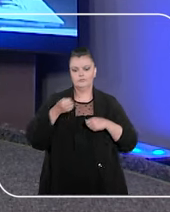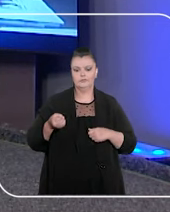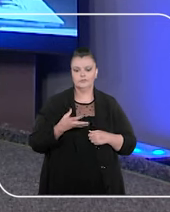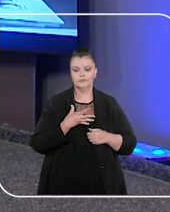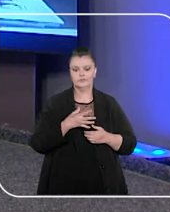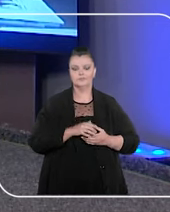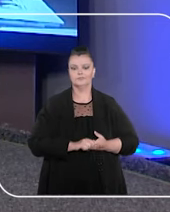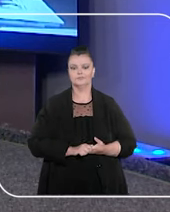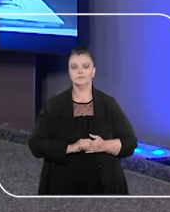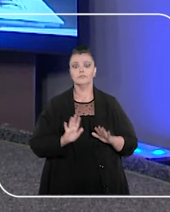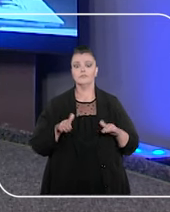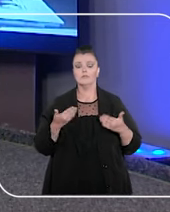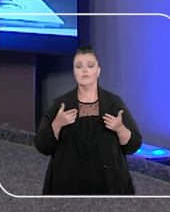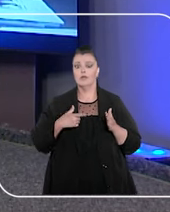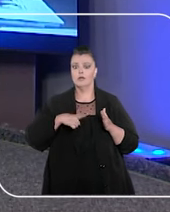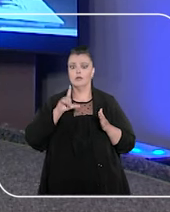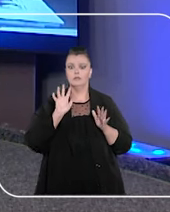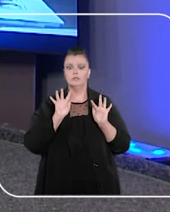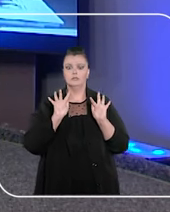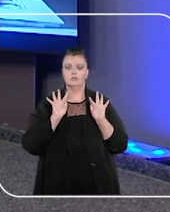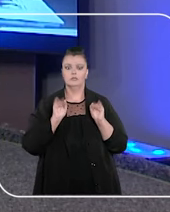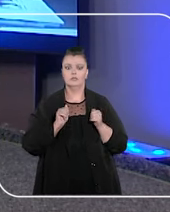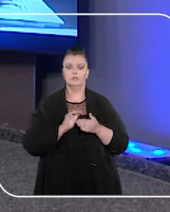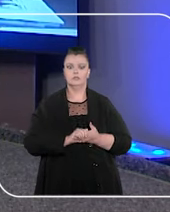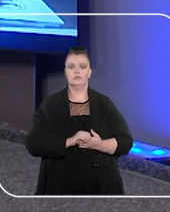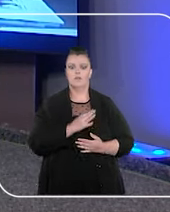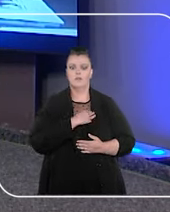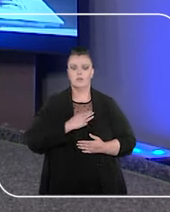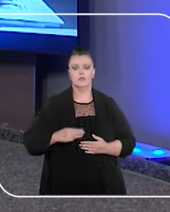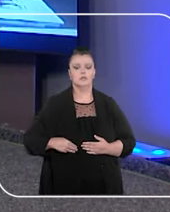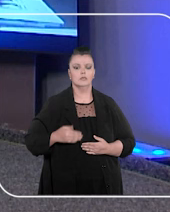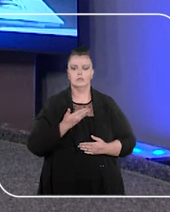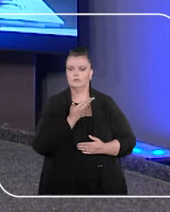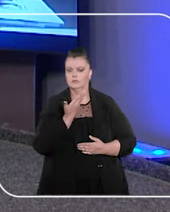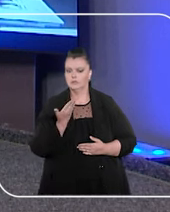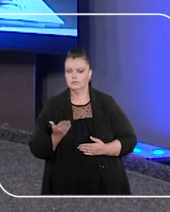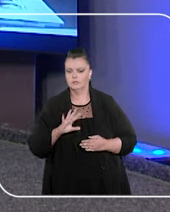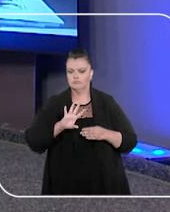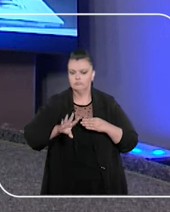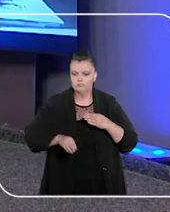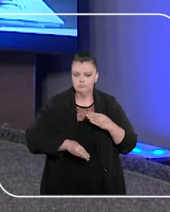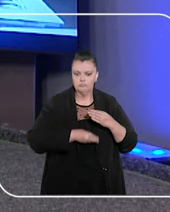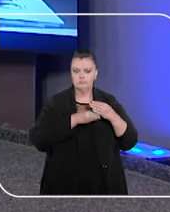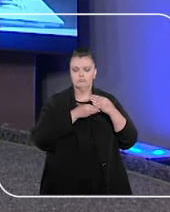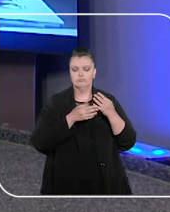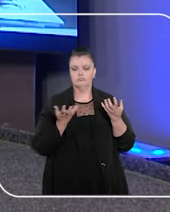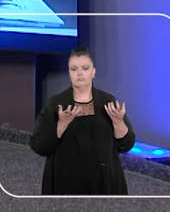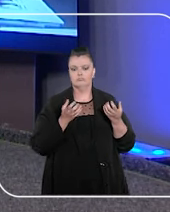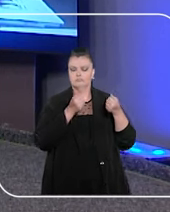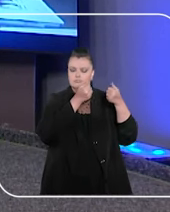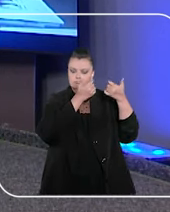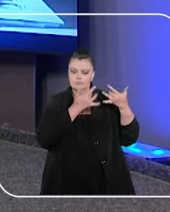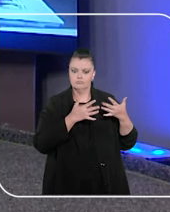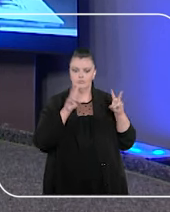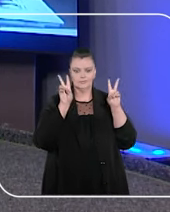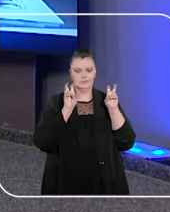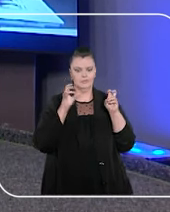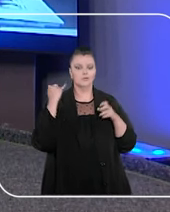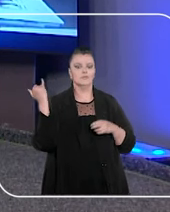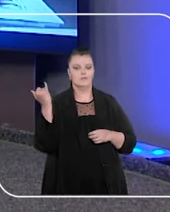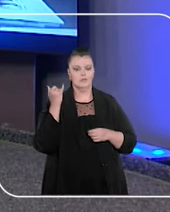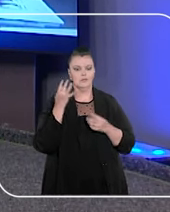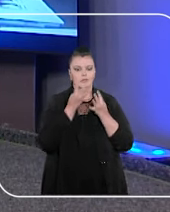de finalizar, por favor, se o ministro Moura Ribeiro quiser complementar, quiser fazer suas considerações sobre esse tema tão importante